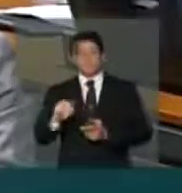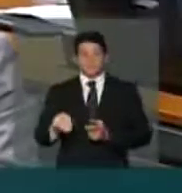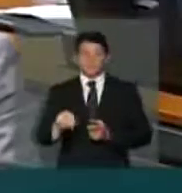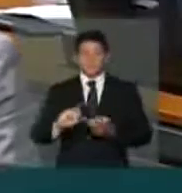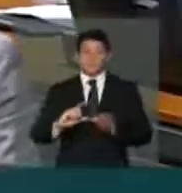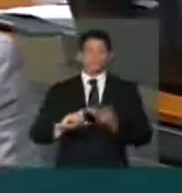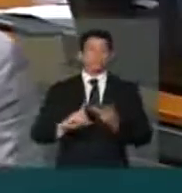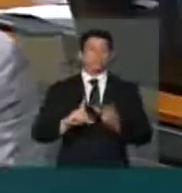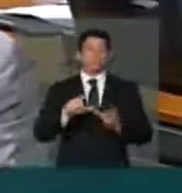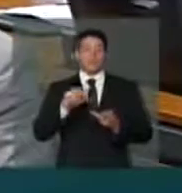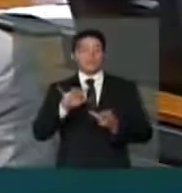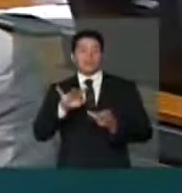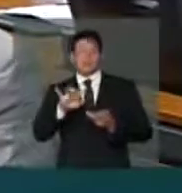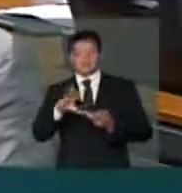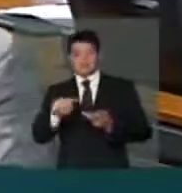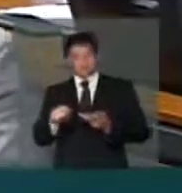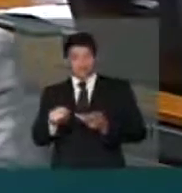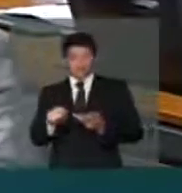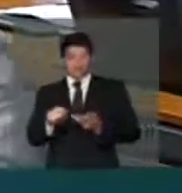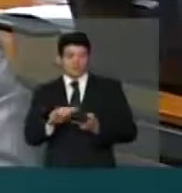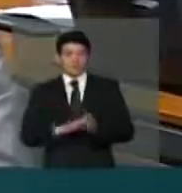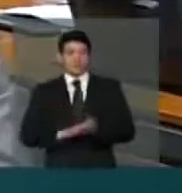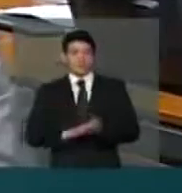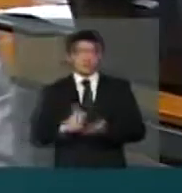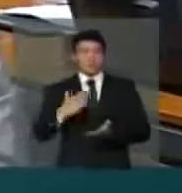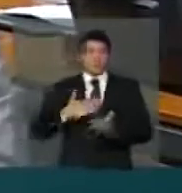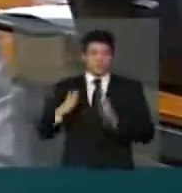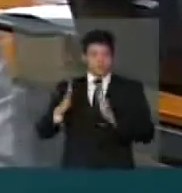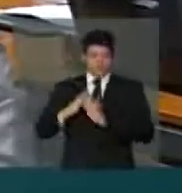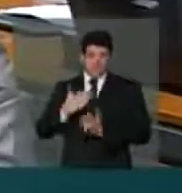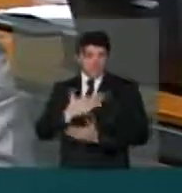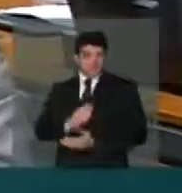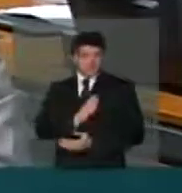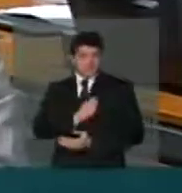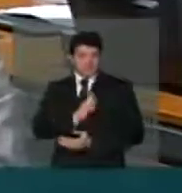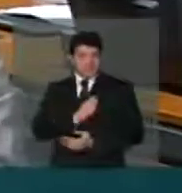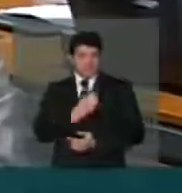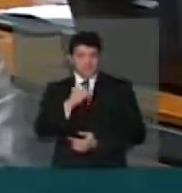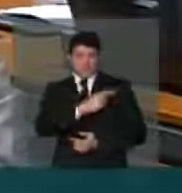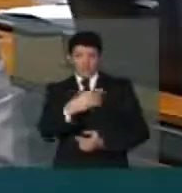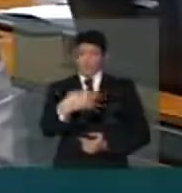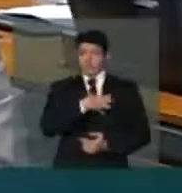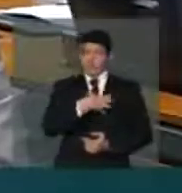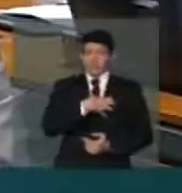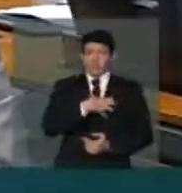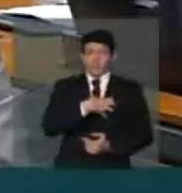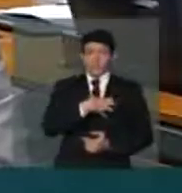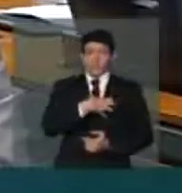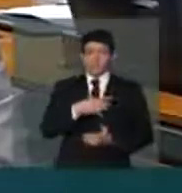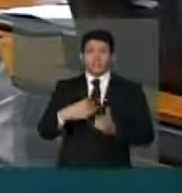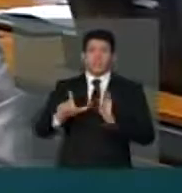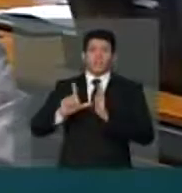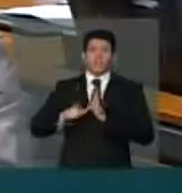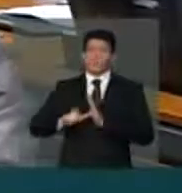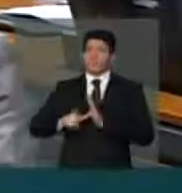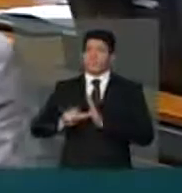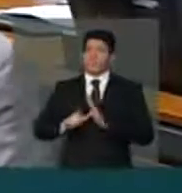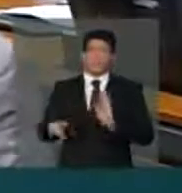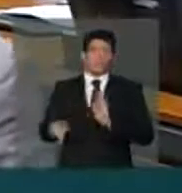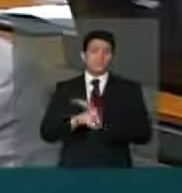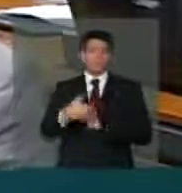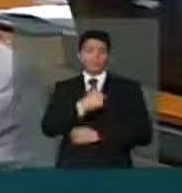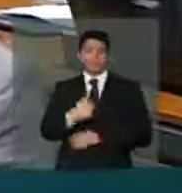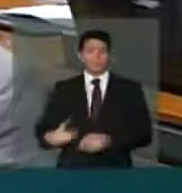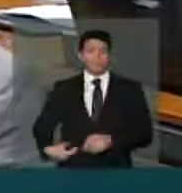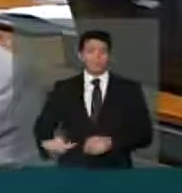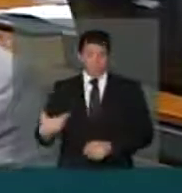Minha Vida, na Bahia pelo menos, é queixa geral dos atrasos que o governo tem feito, aqueles que têm construído essas residências. Eu,